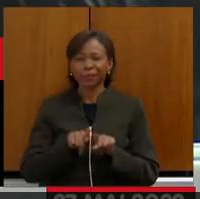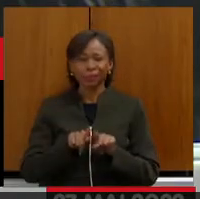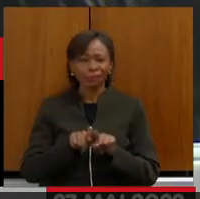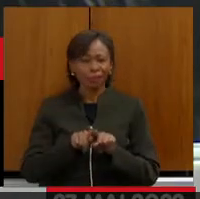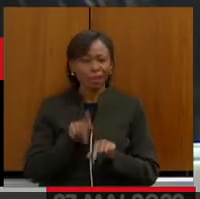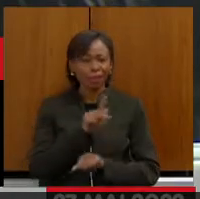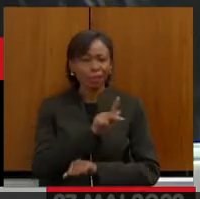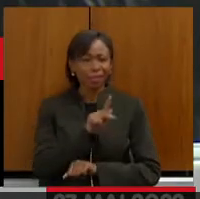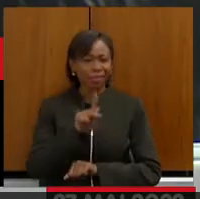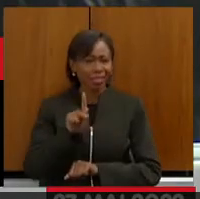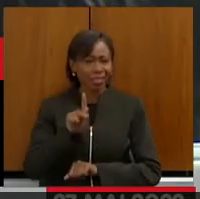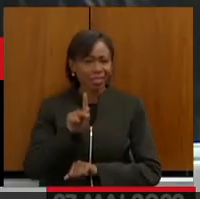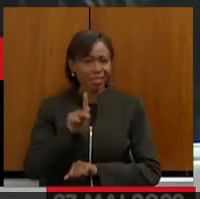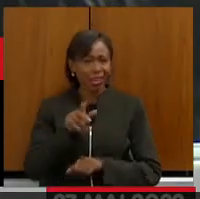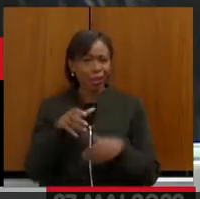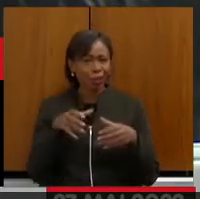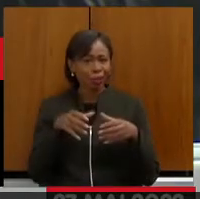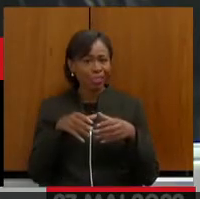e